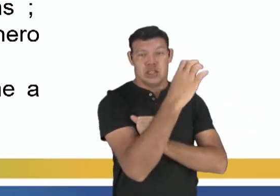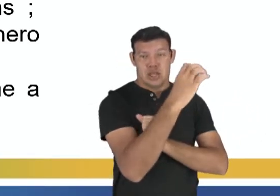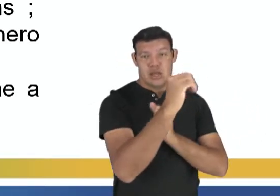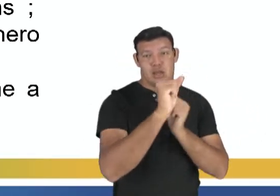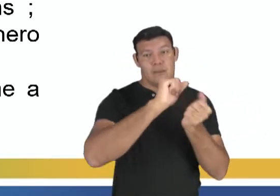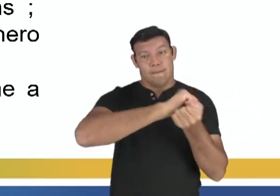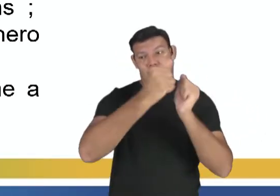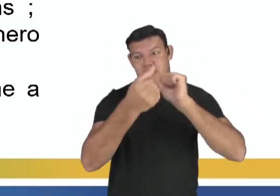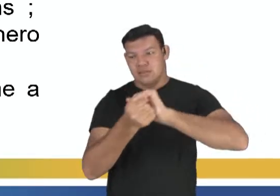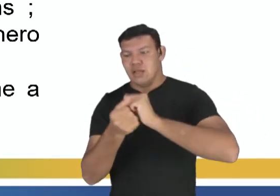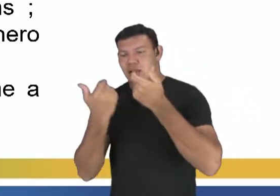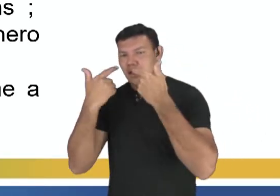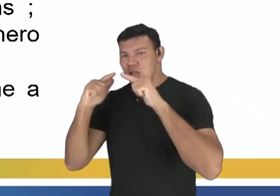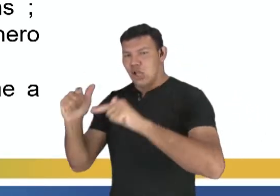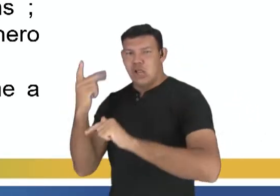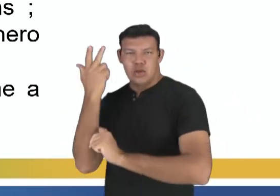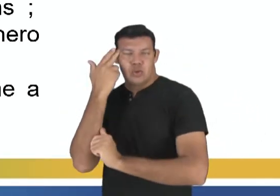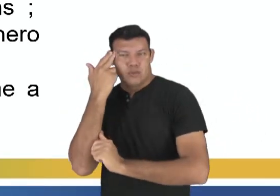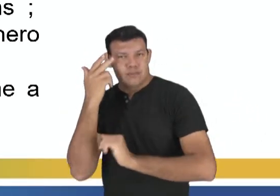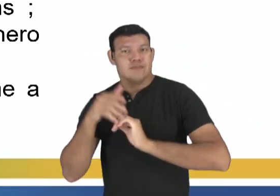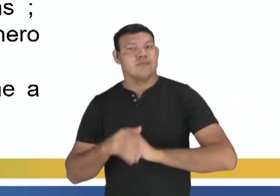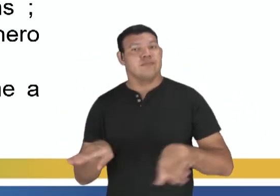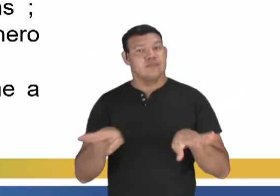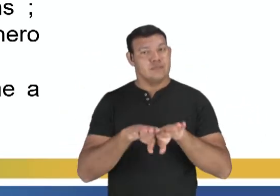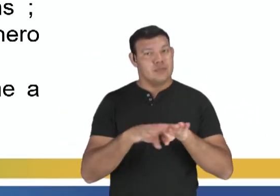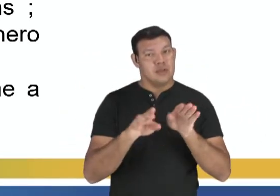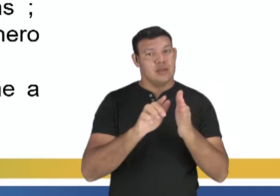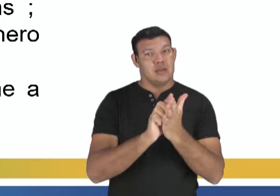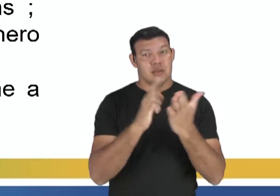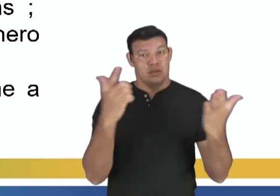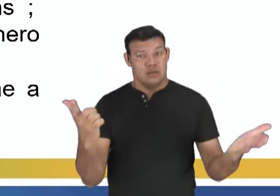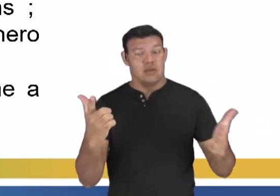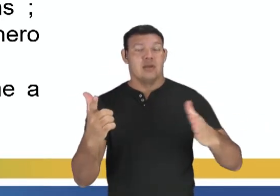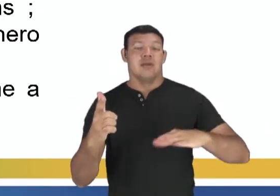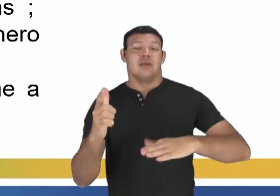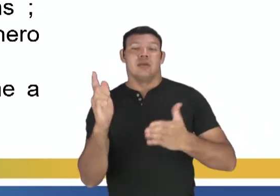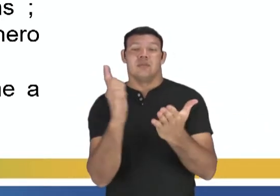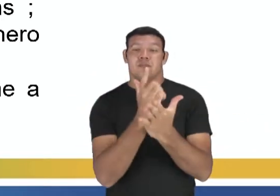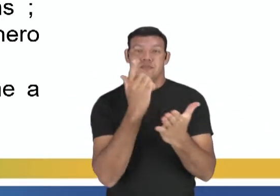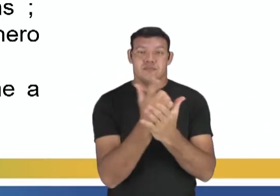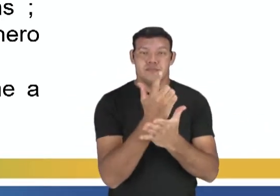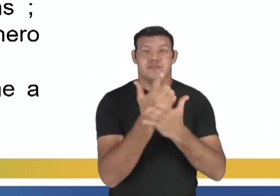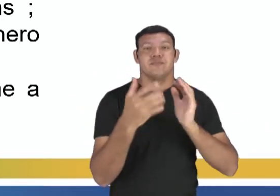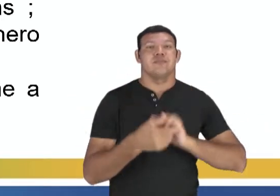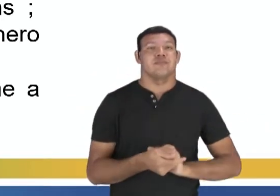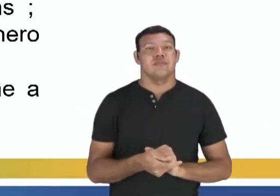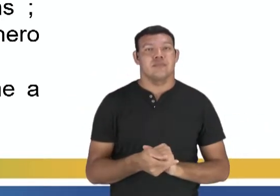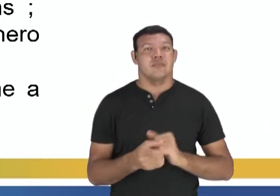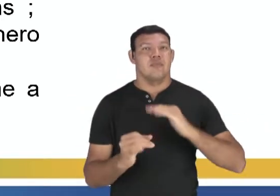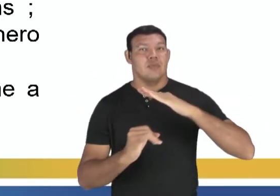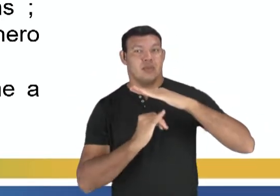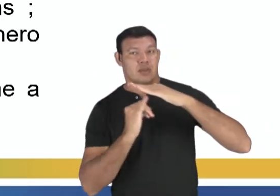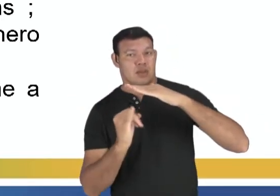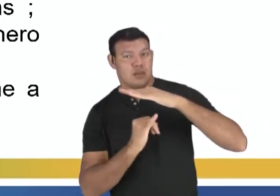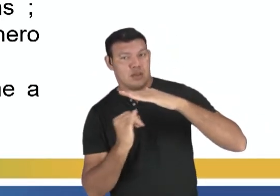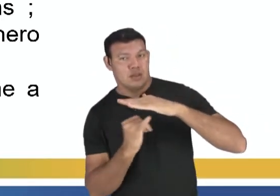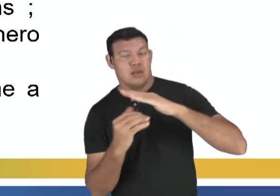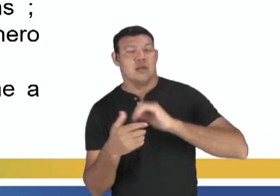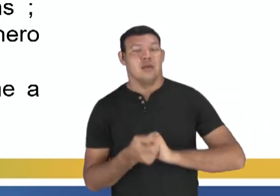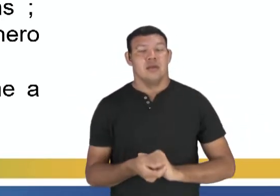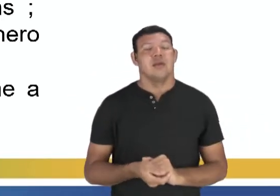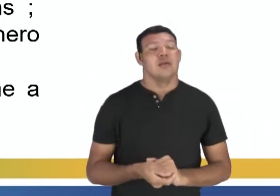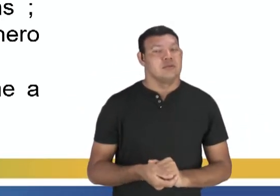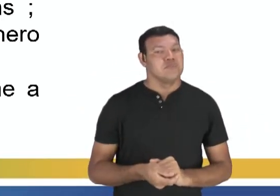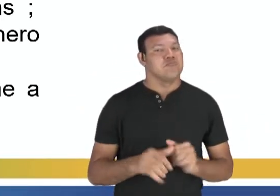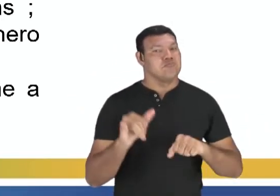da revista, pode haver jornais e livros que também veiculam tal gênero. O coloquialismo e interlocução direta